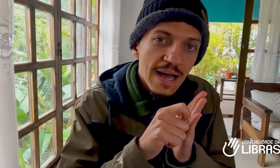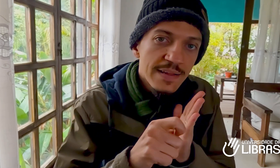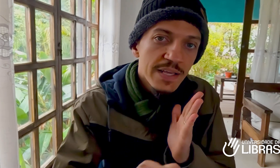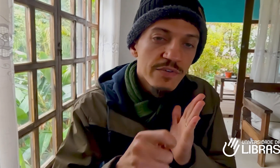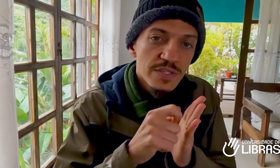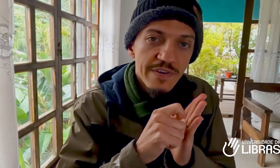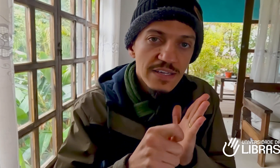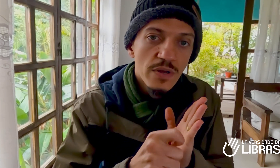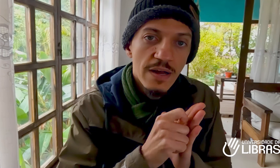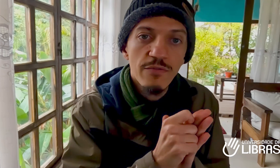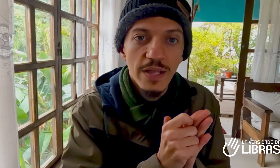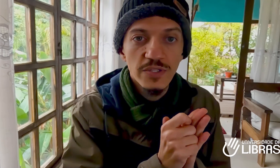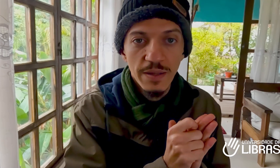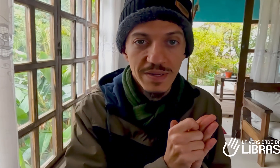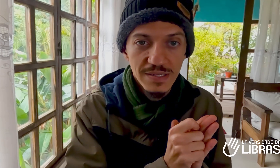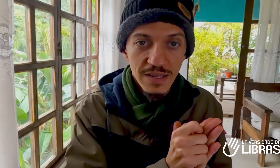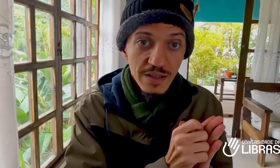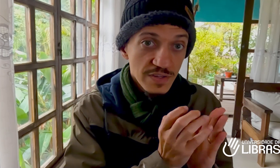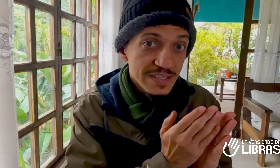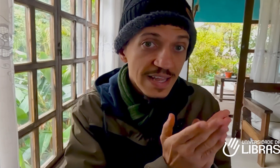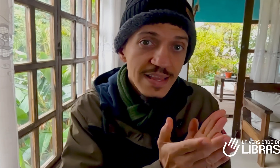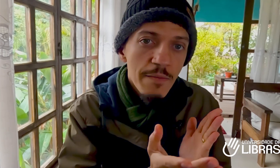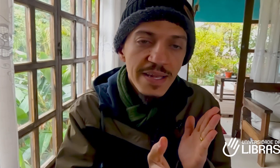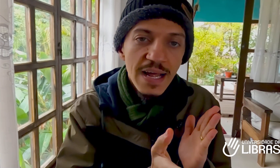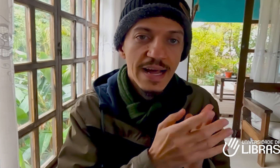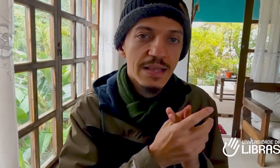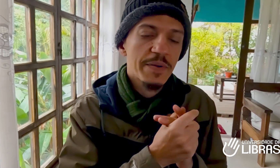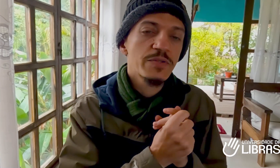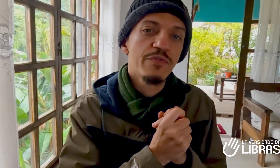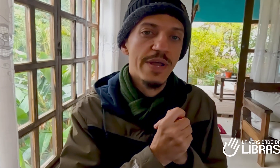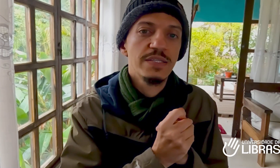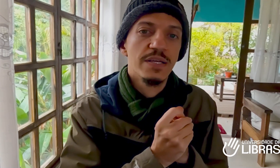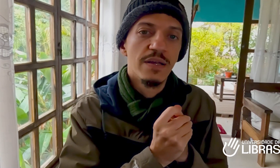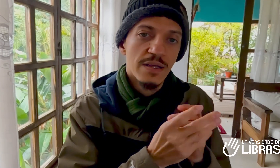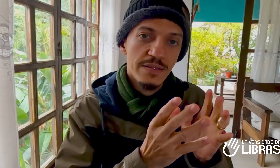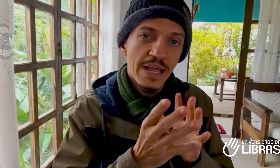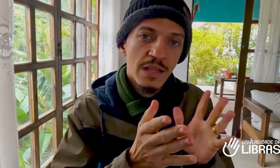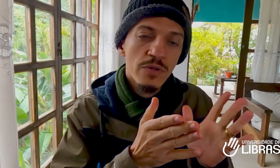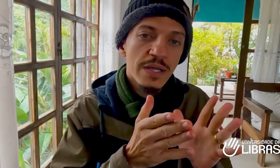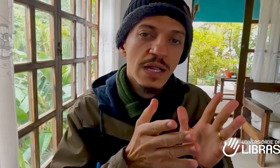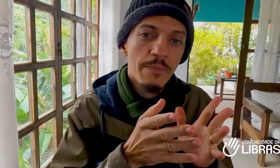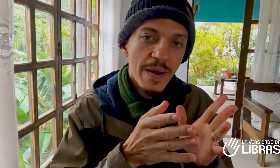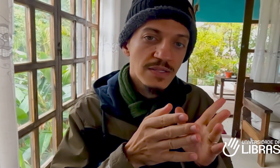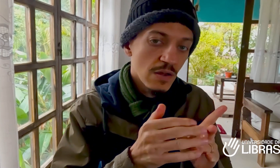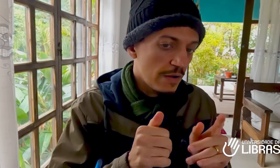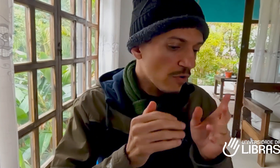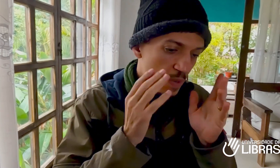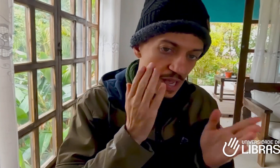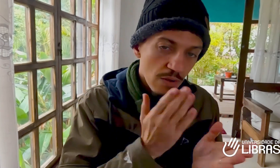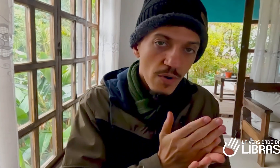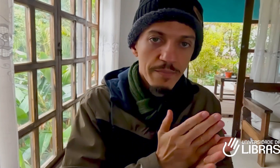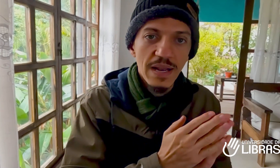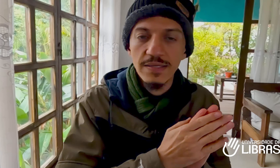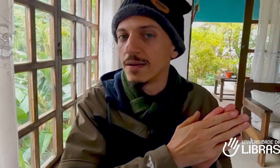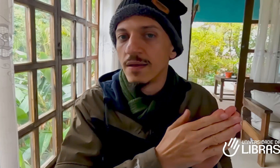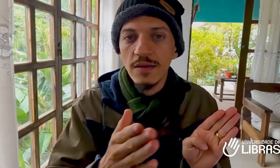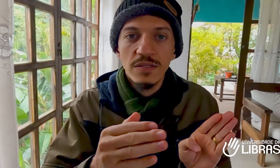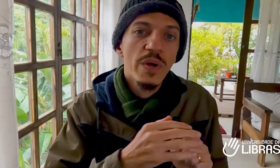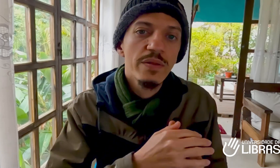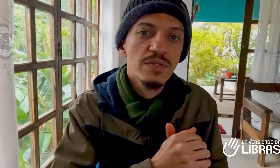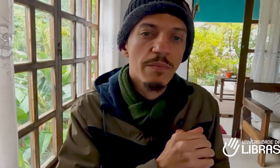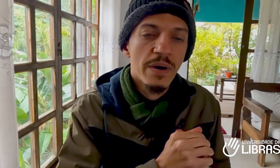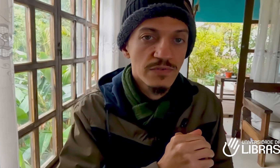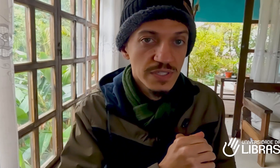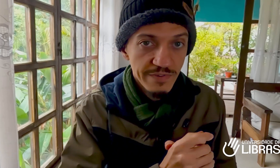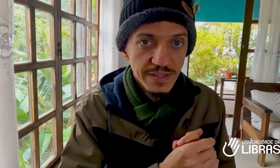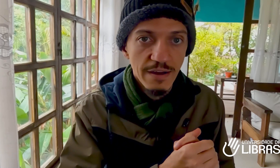a data que você vai se tornar fluente em Libras. Você determina a data para sua fluência. Dentro daquele prazo ali, olha, eu vou começar agora, beleza. São